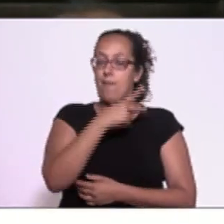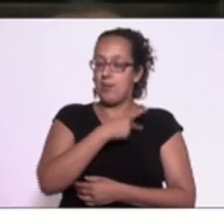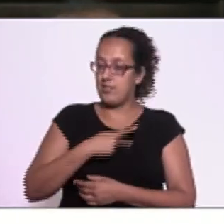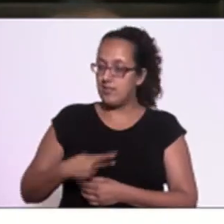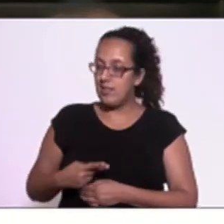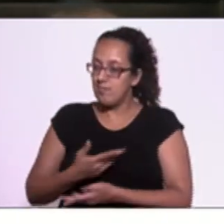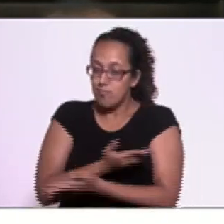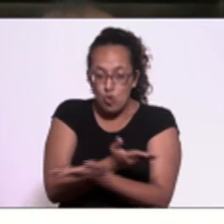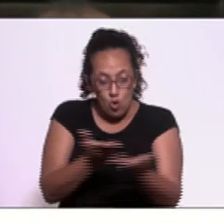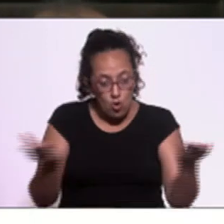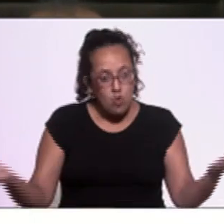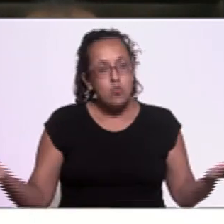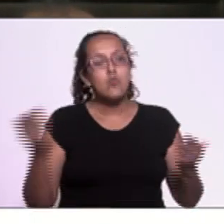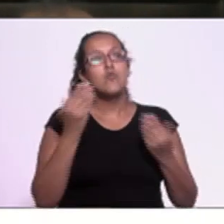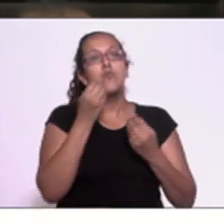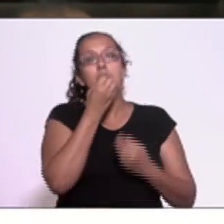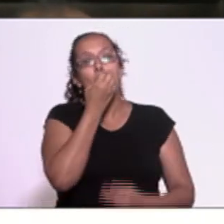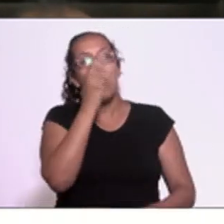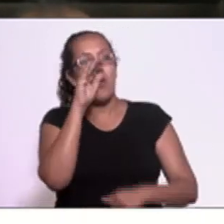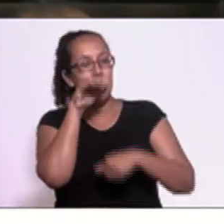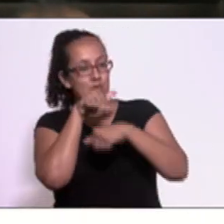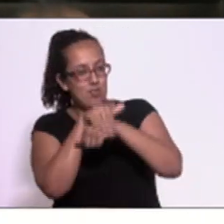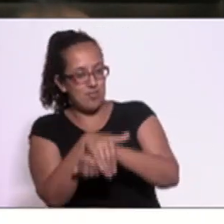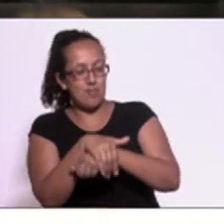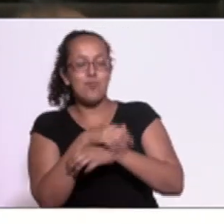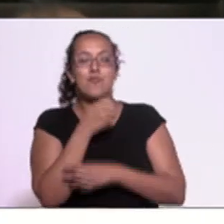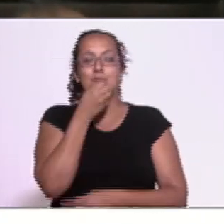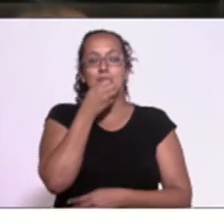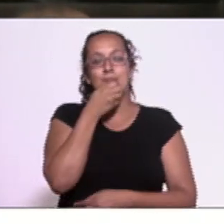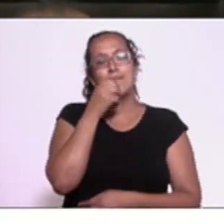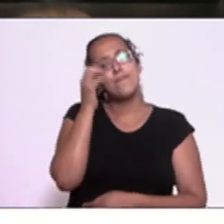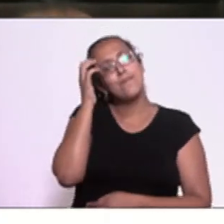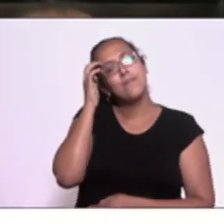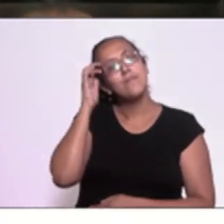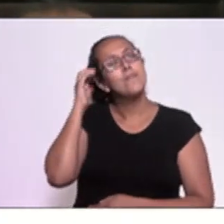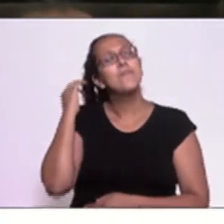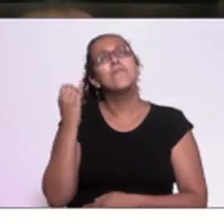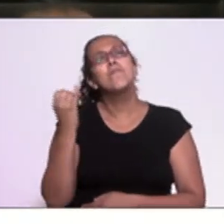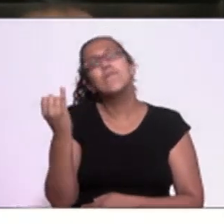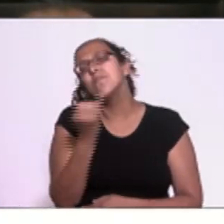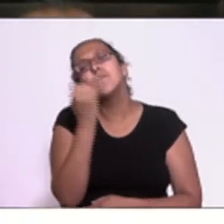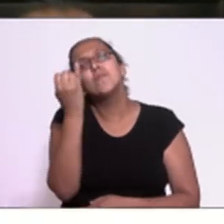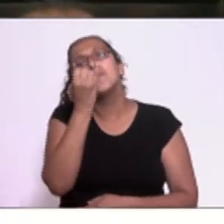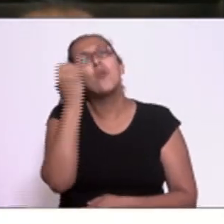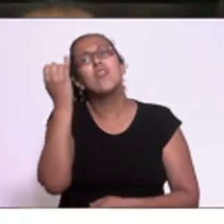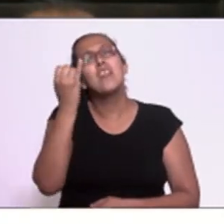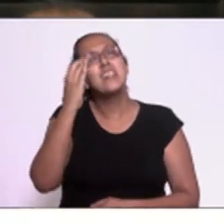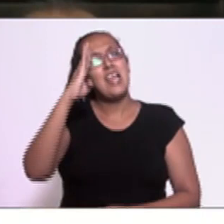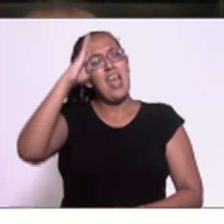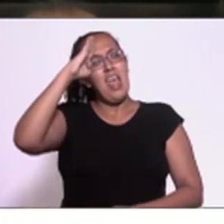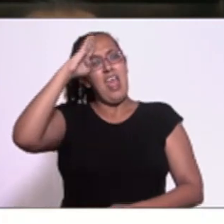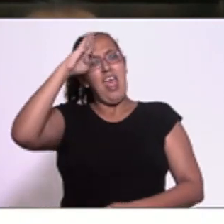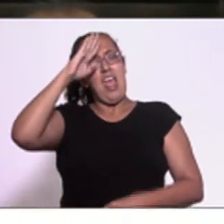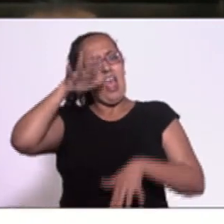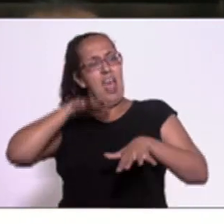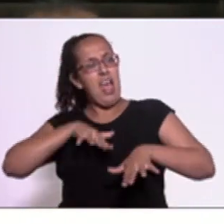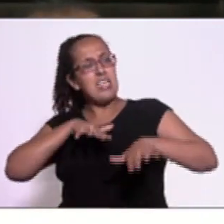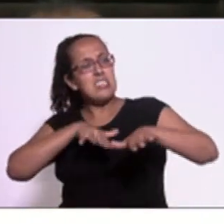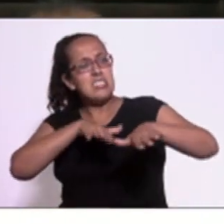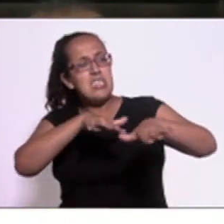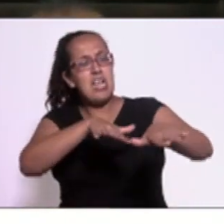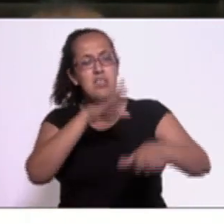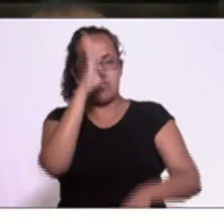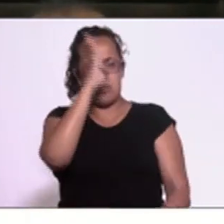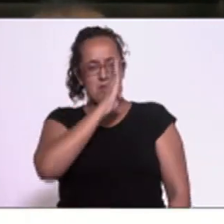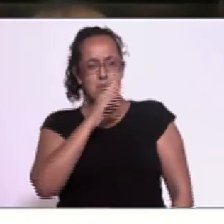senhores, boa noite. Falar sobre a importância do Exército Brasileiro nas